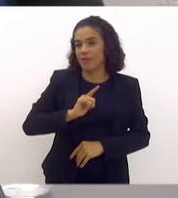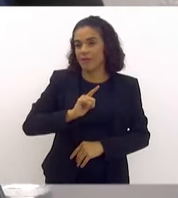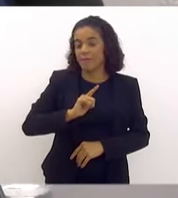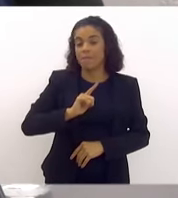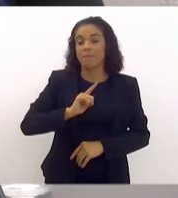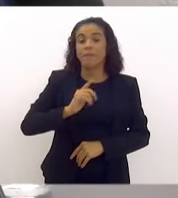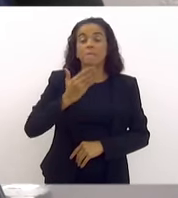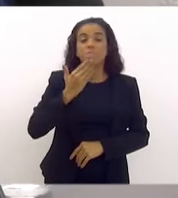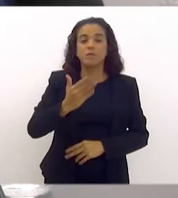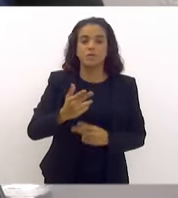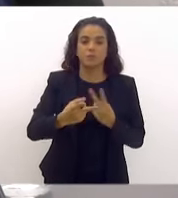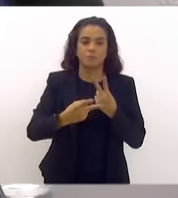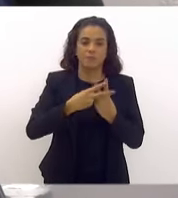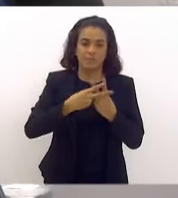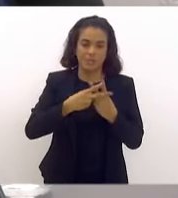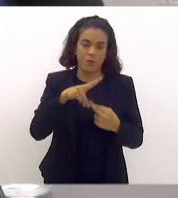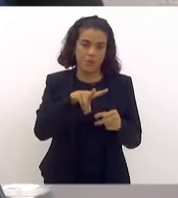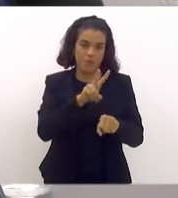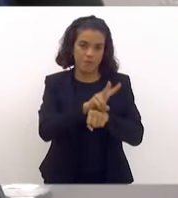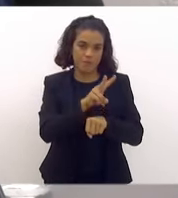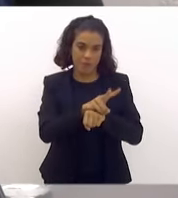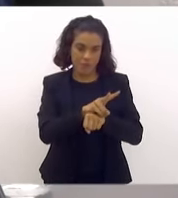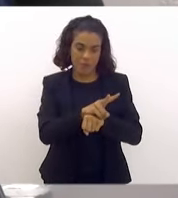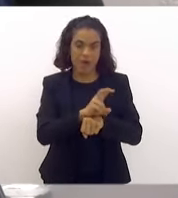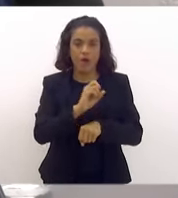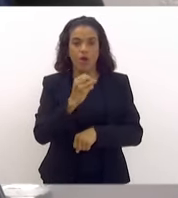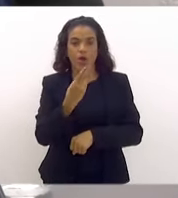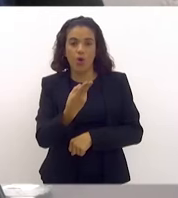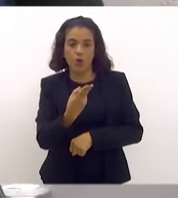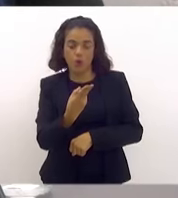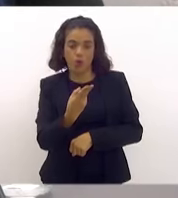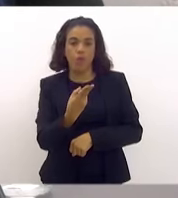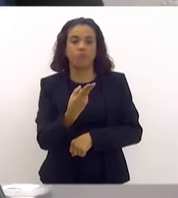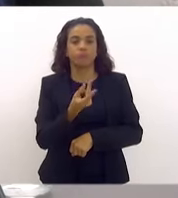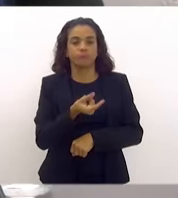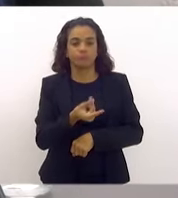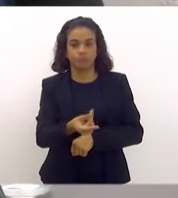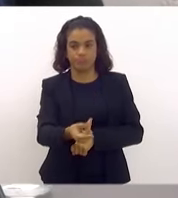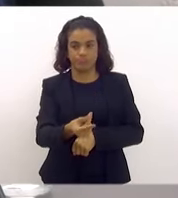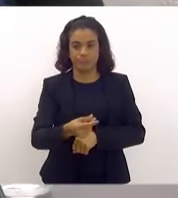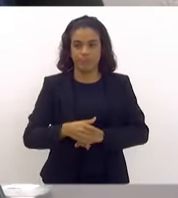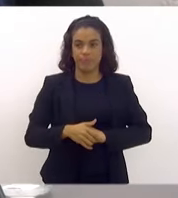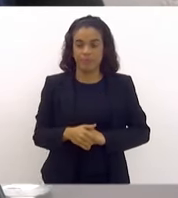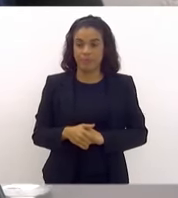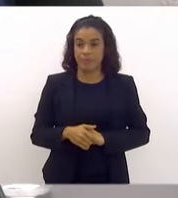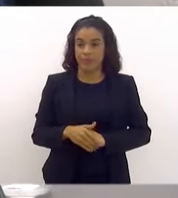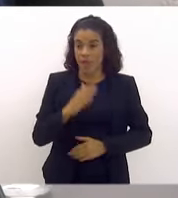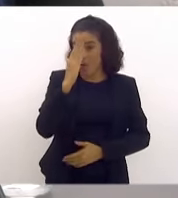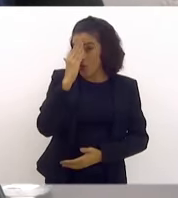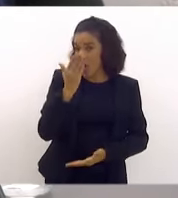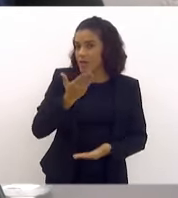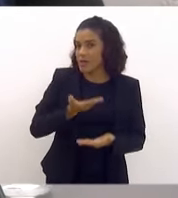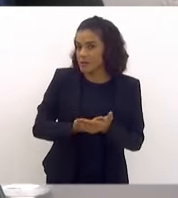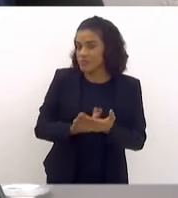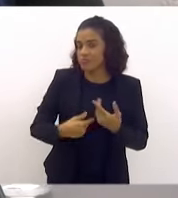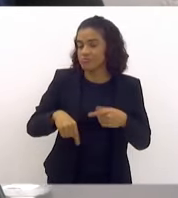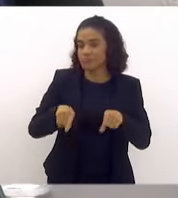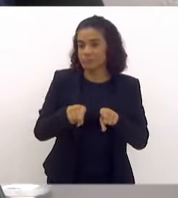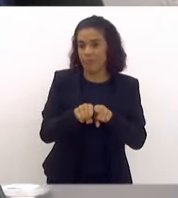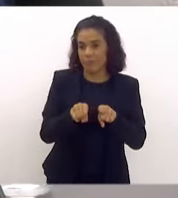prisão né cautelar seja temporária seja preventiva e acredito que se a gente for